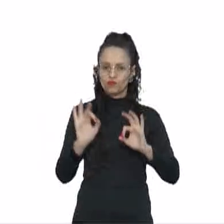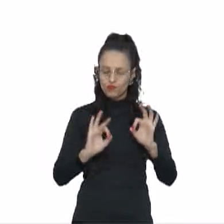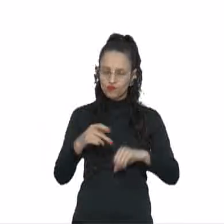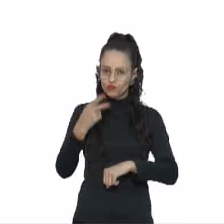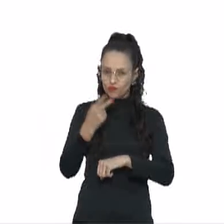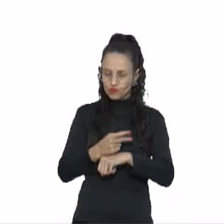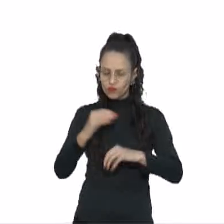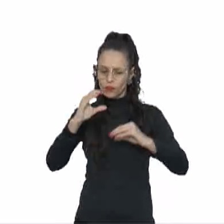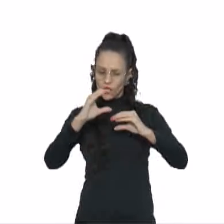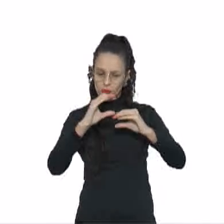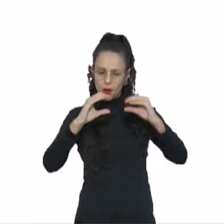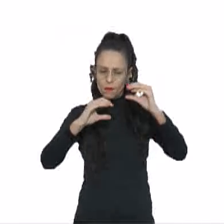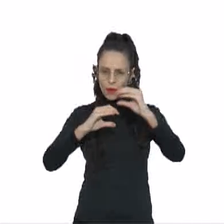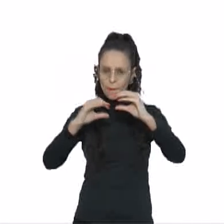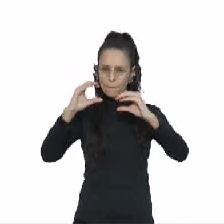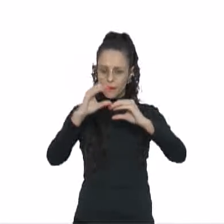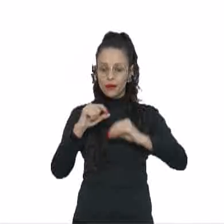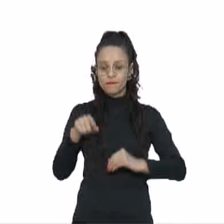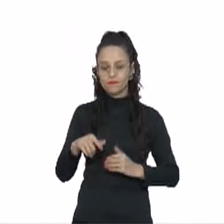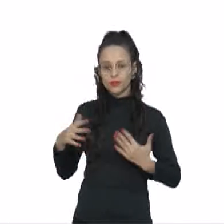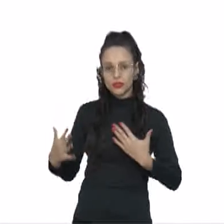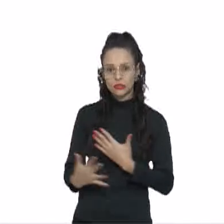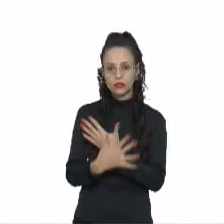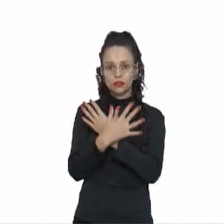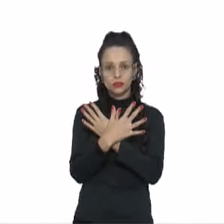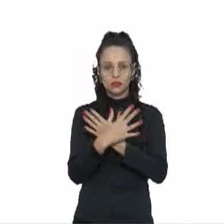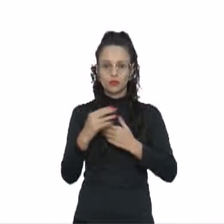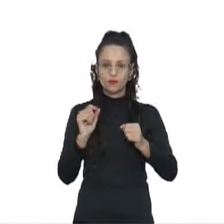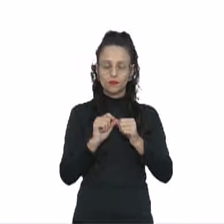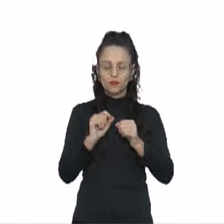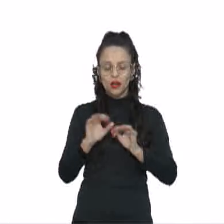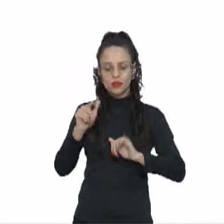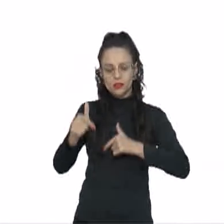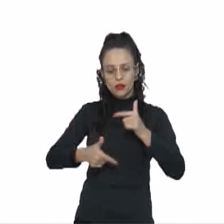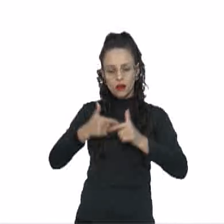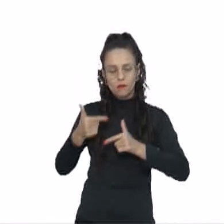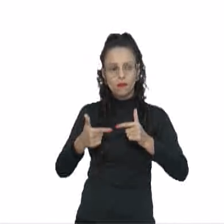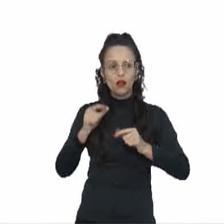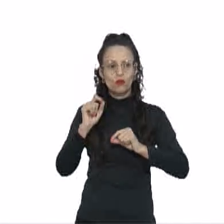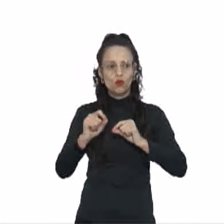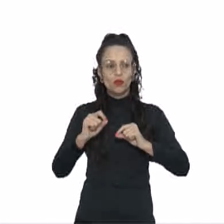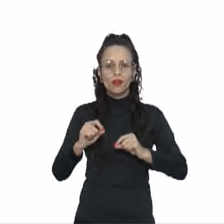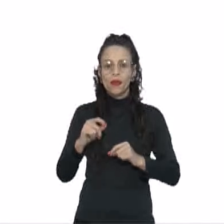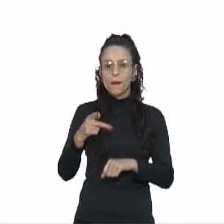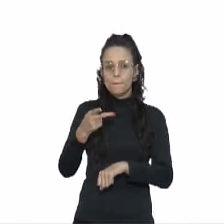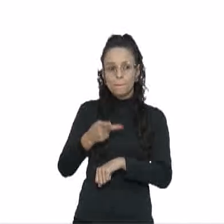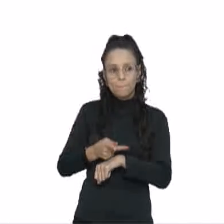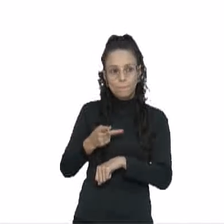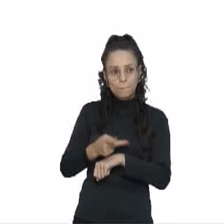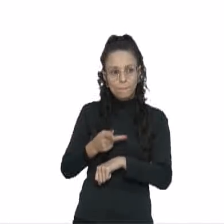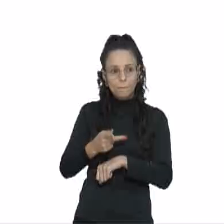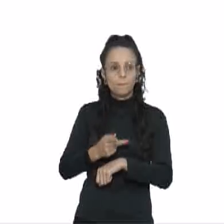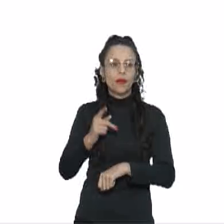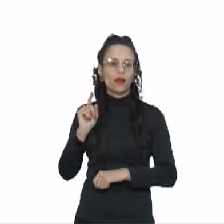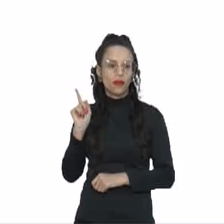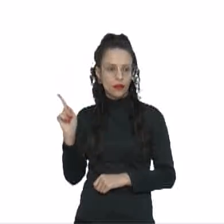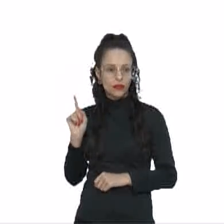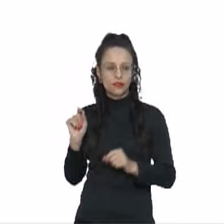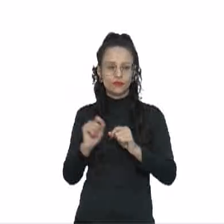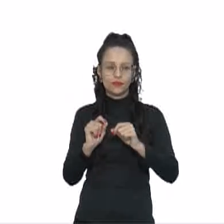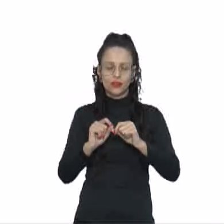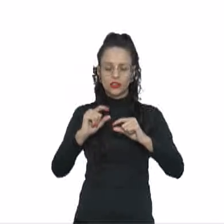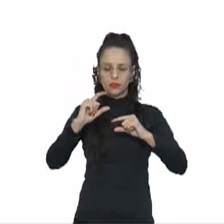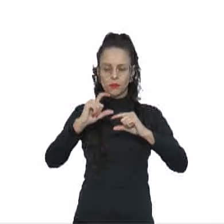os incas começam a edificar um trabalho mais encaixado, feito com base de pedras ígneas de tamanho regular, com formas